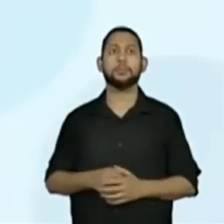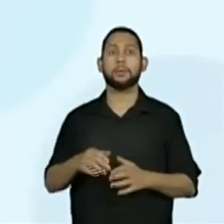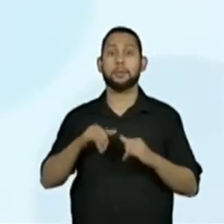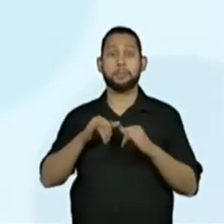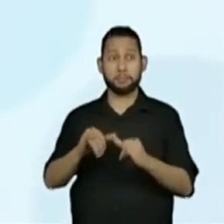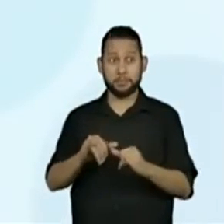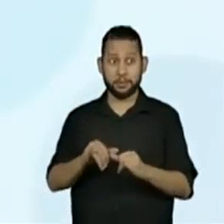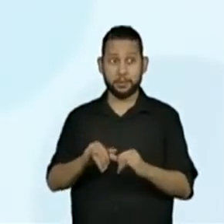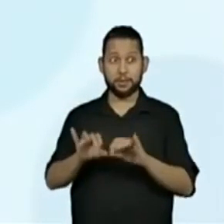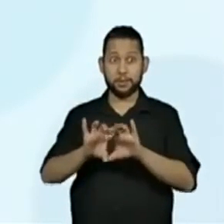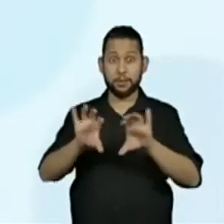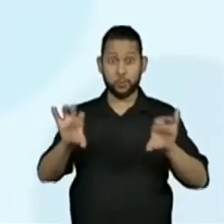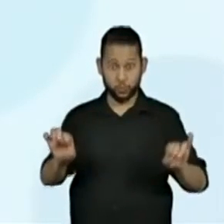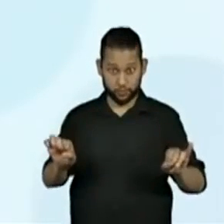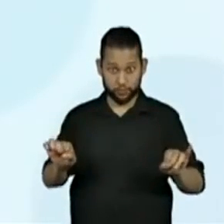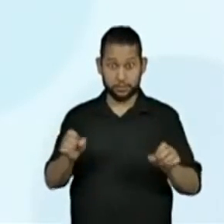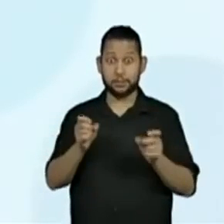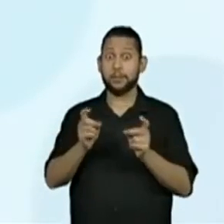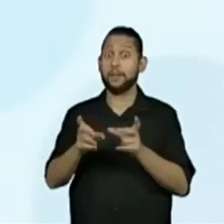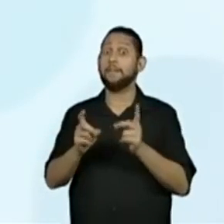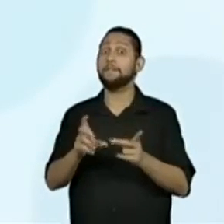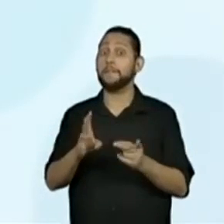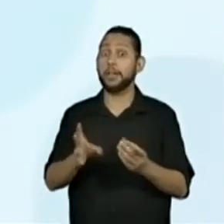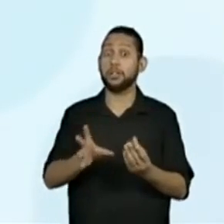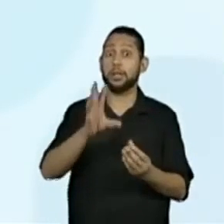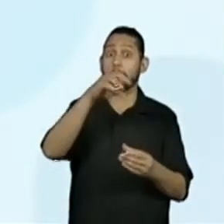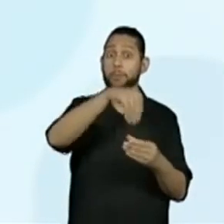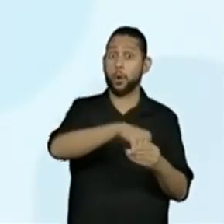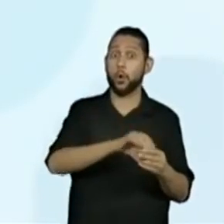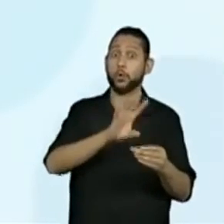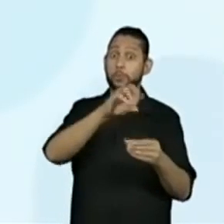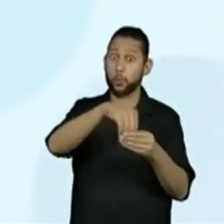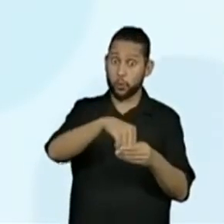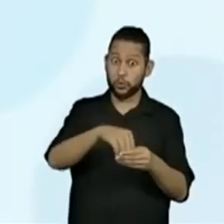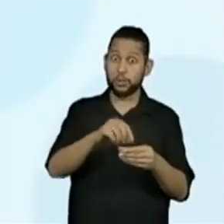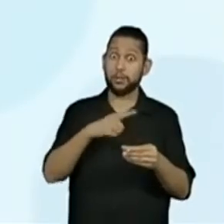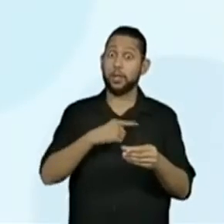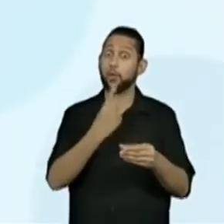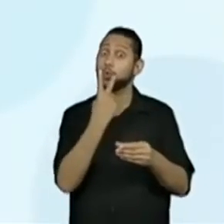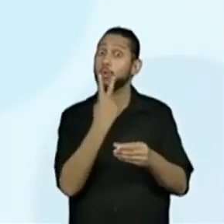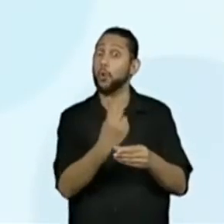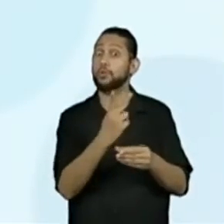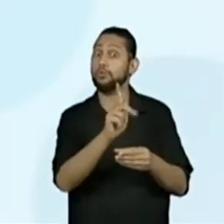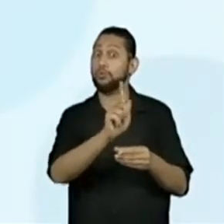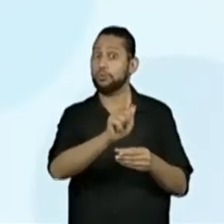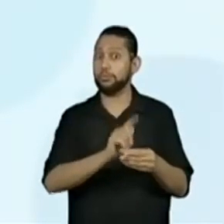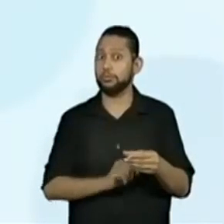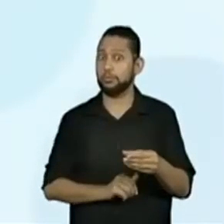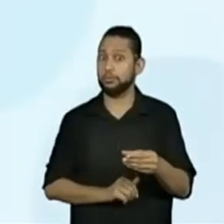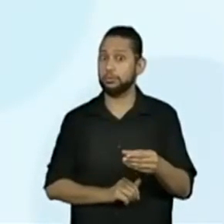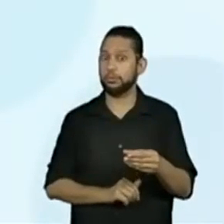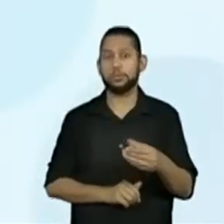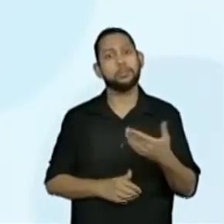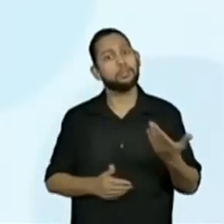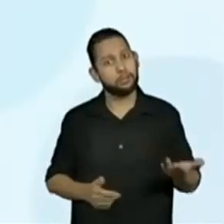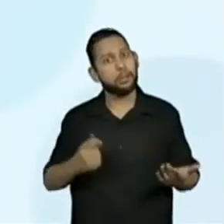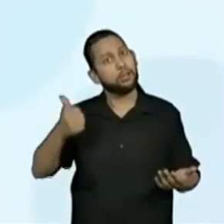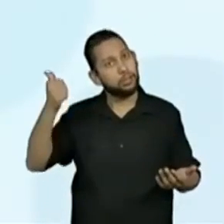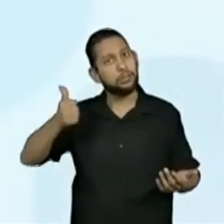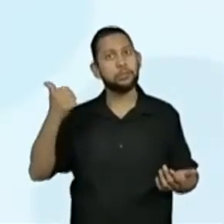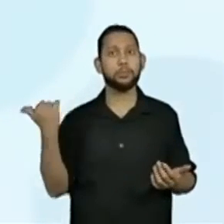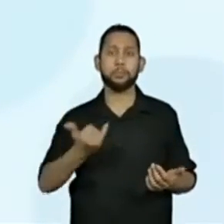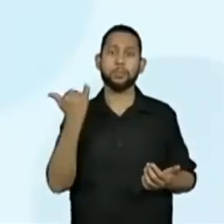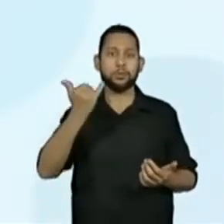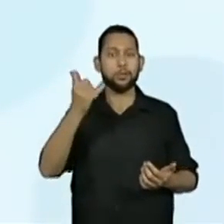atacadista as linguiças são vendidas em pacotes de 2 quilos essa informação também é